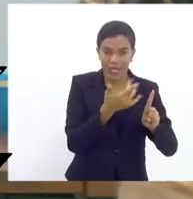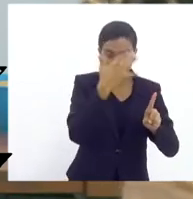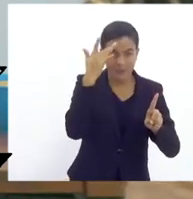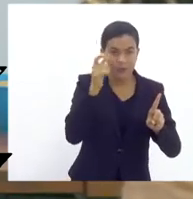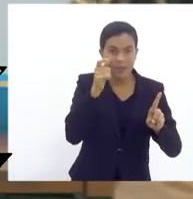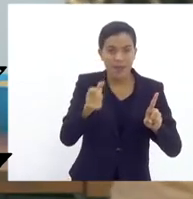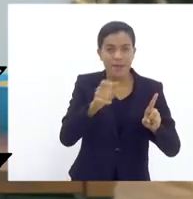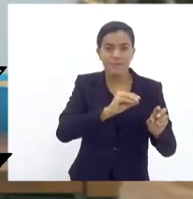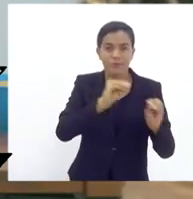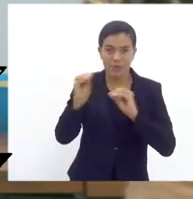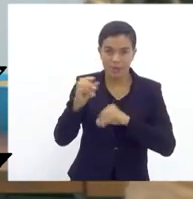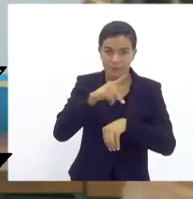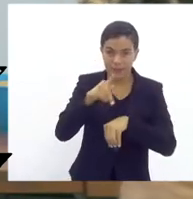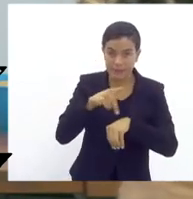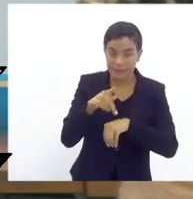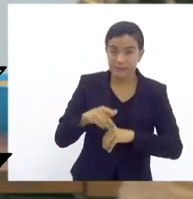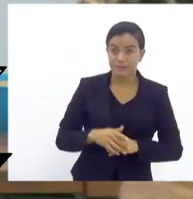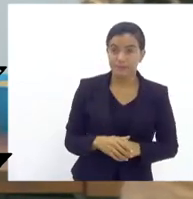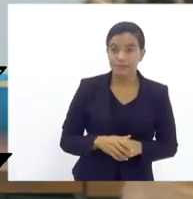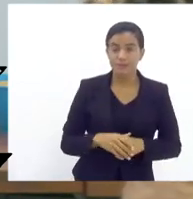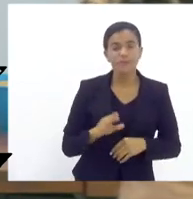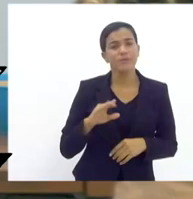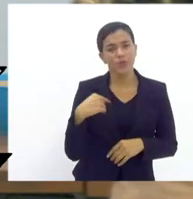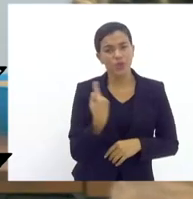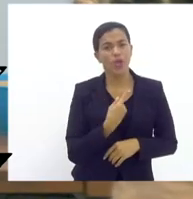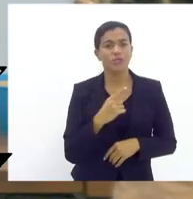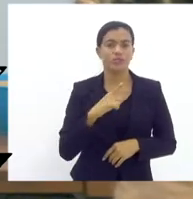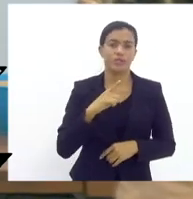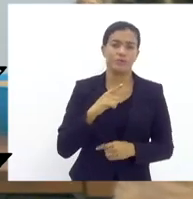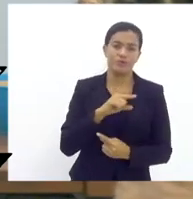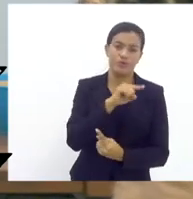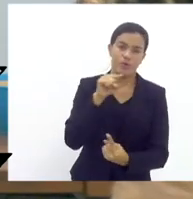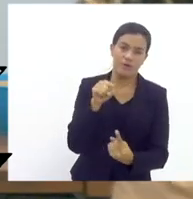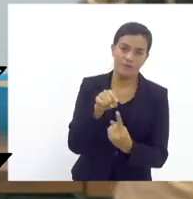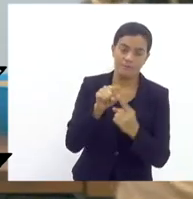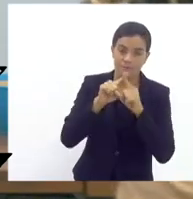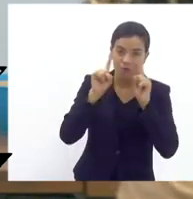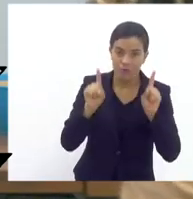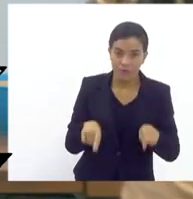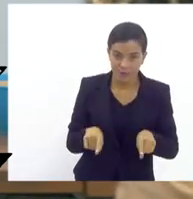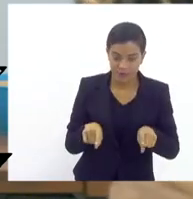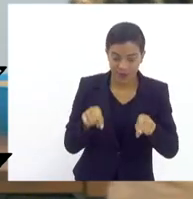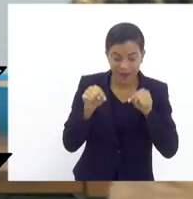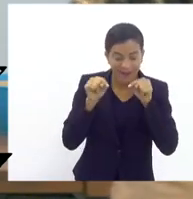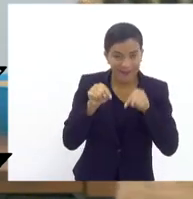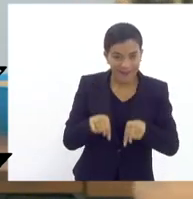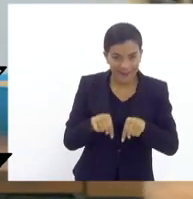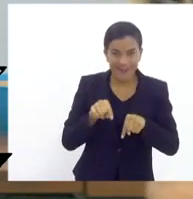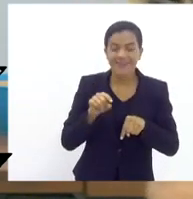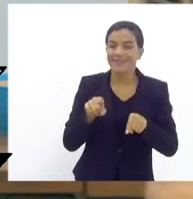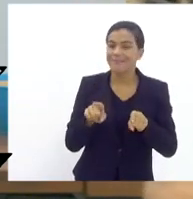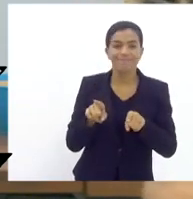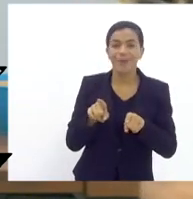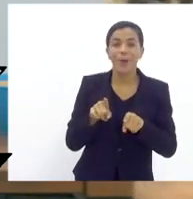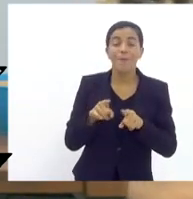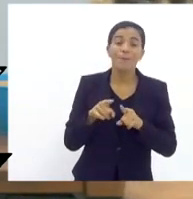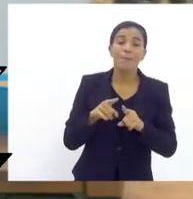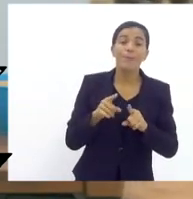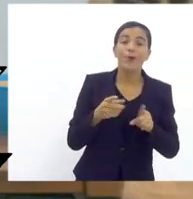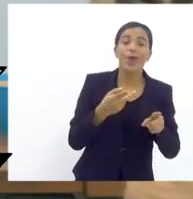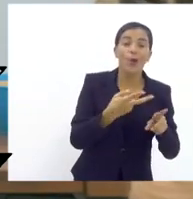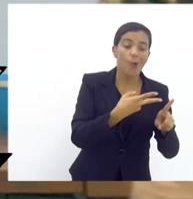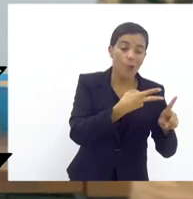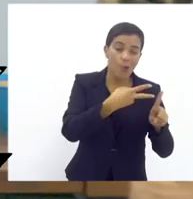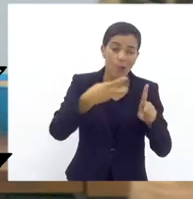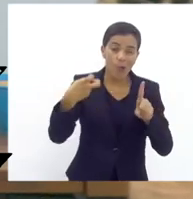então Todos nós temos uma função Não só aqui porque o tráfico de pessoas